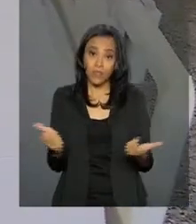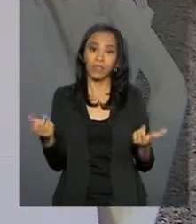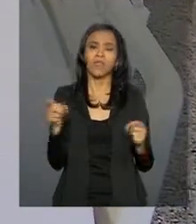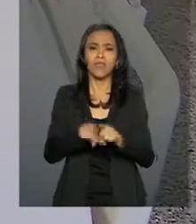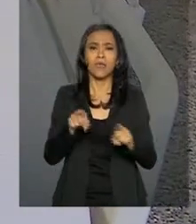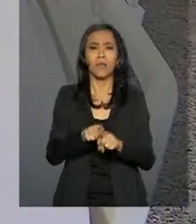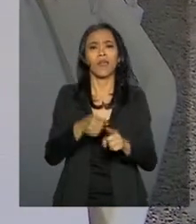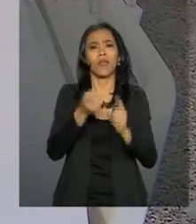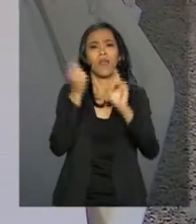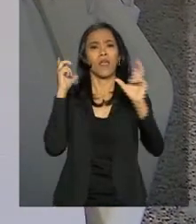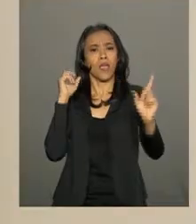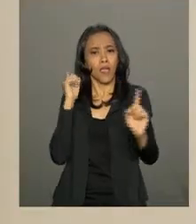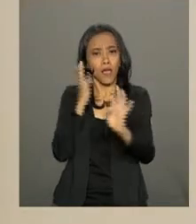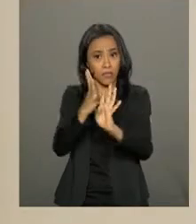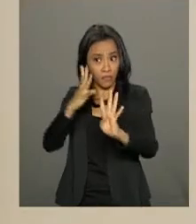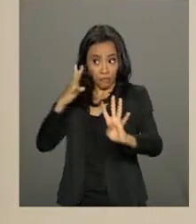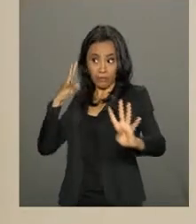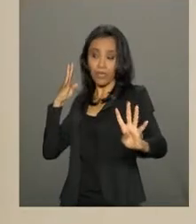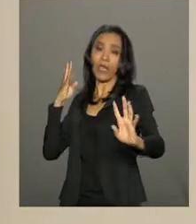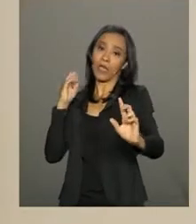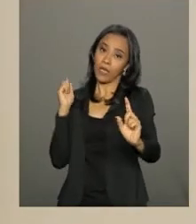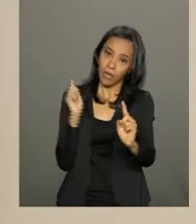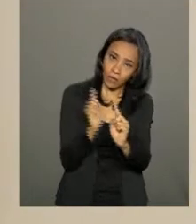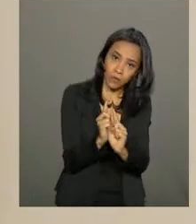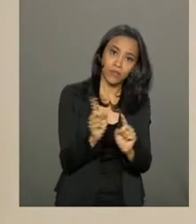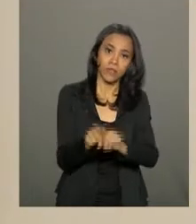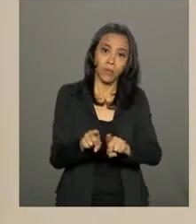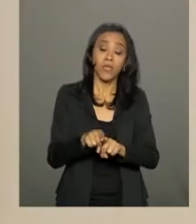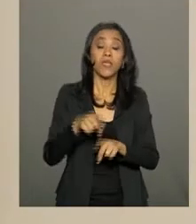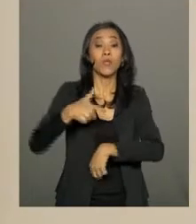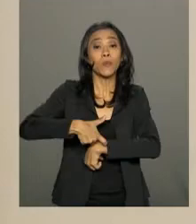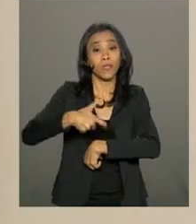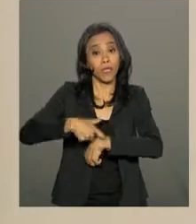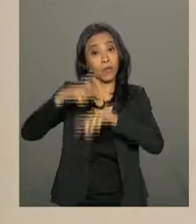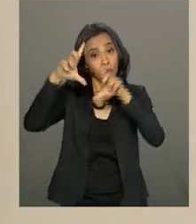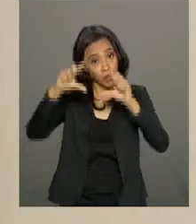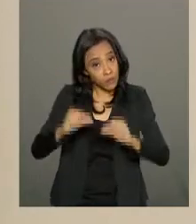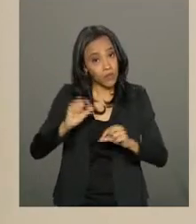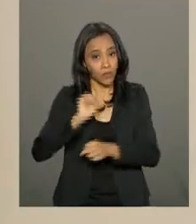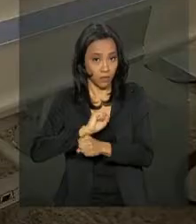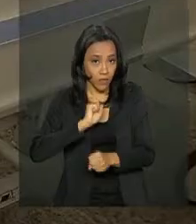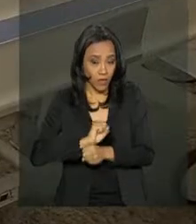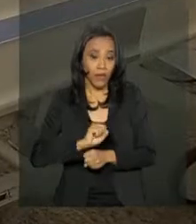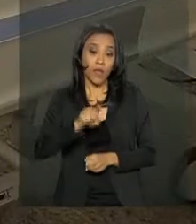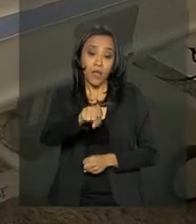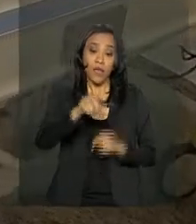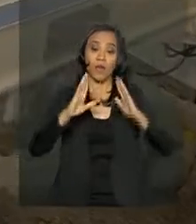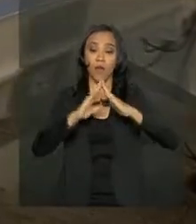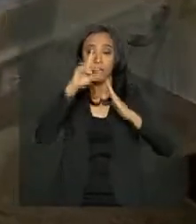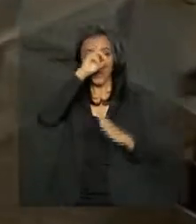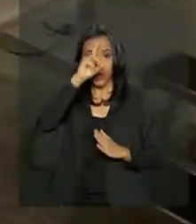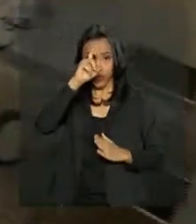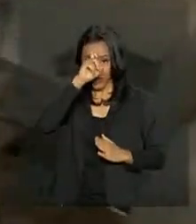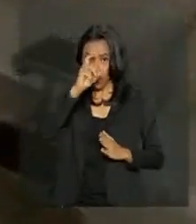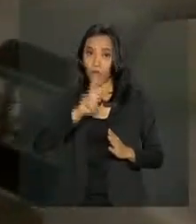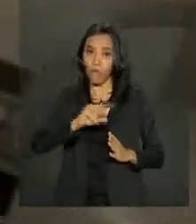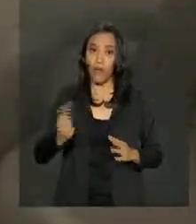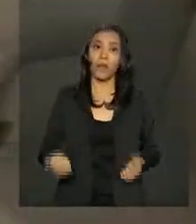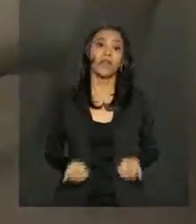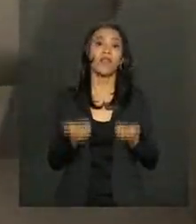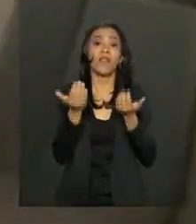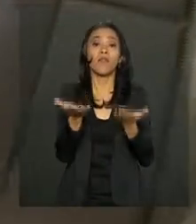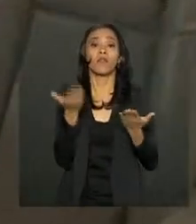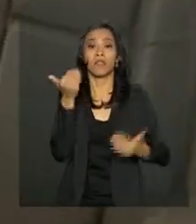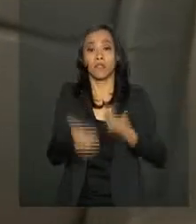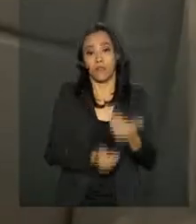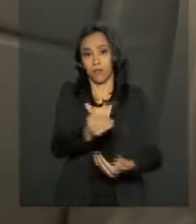de acesso a cirurgias e o tempo de espera de vagas de uti o hospital vai trazer desenvolvimento para o município